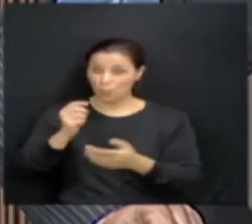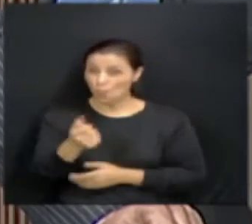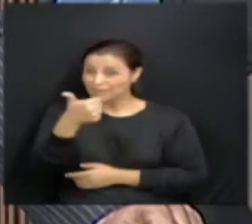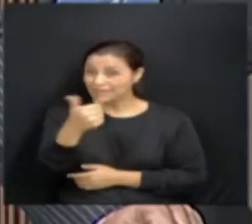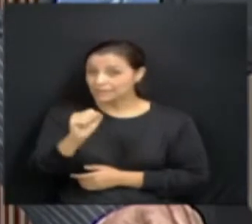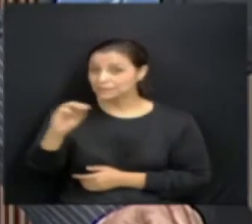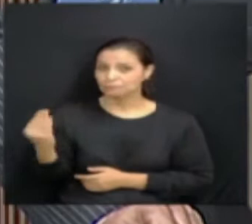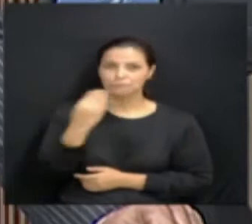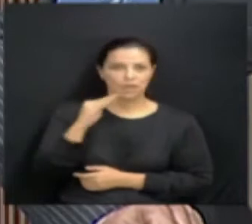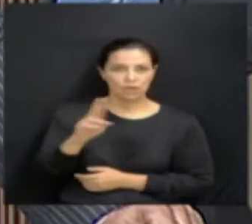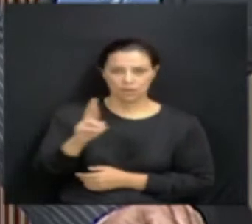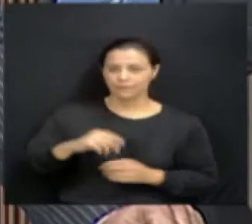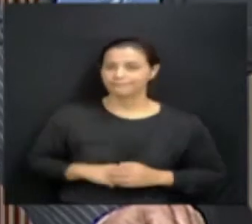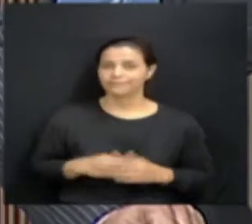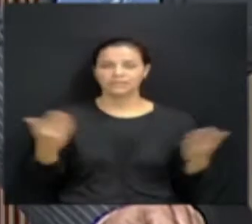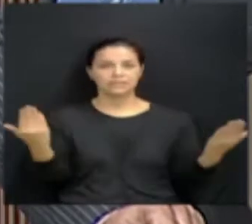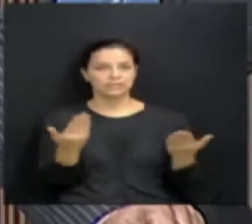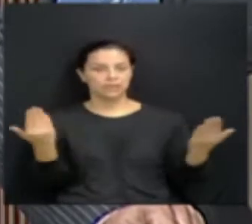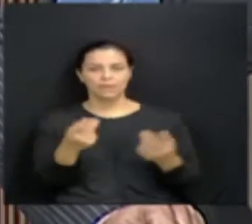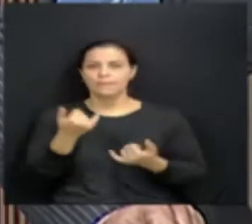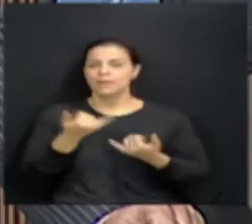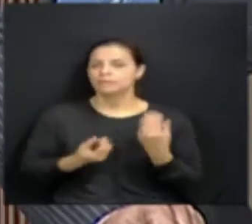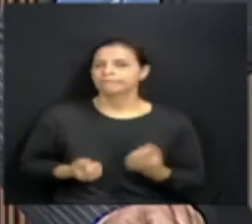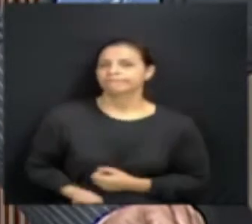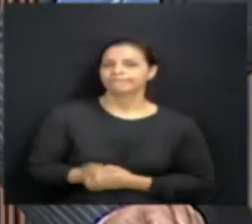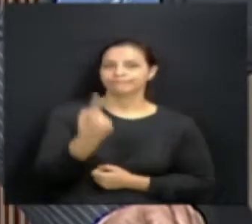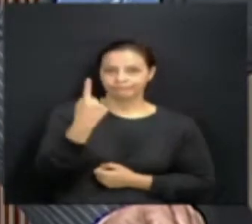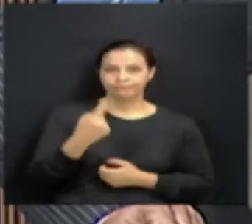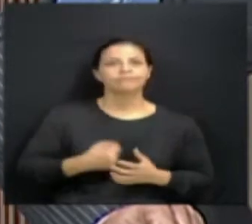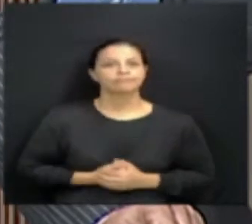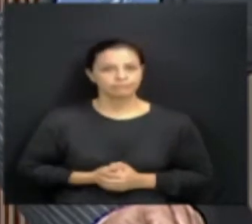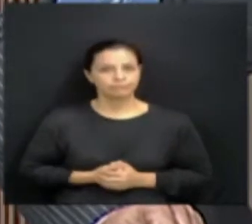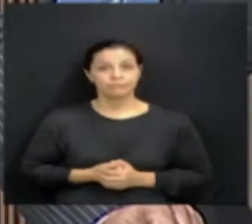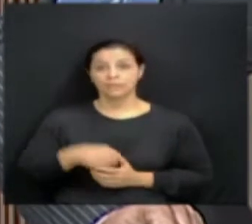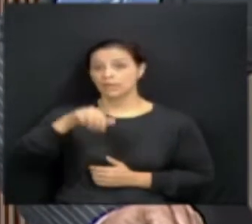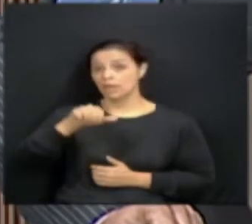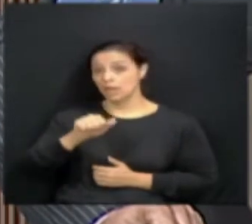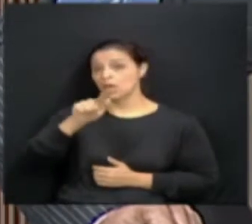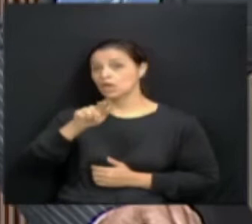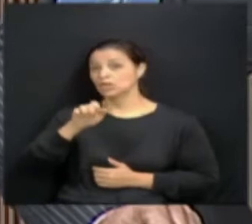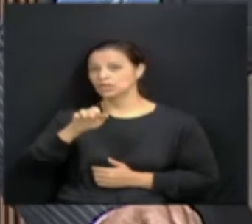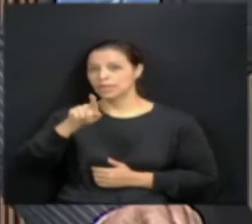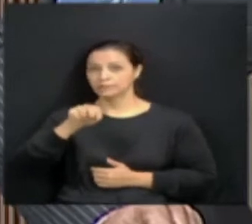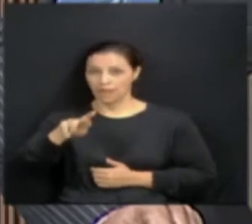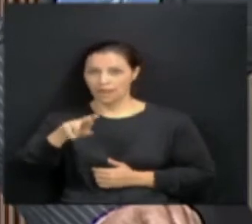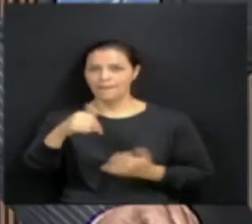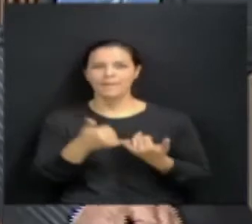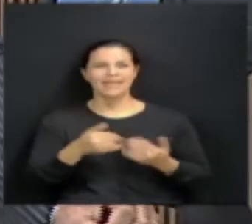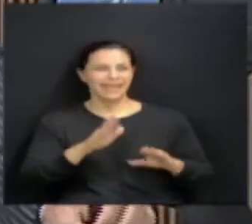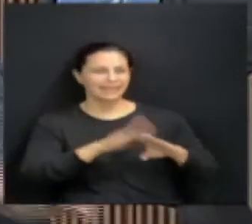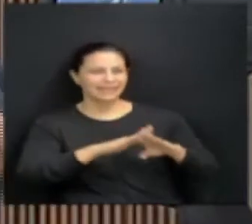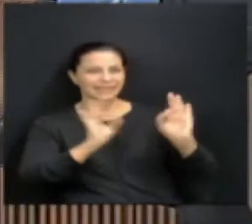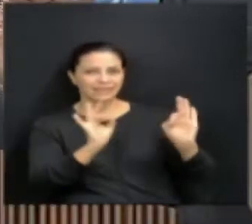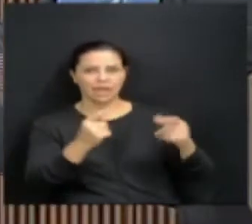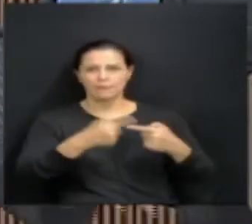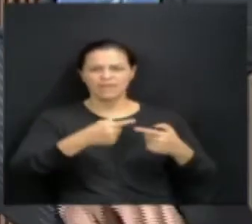Mas fica mais incrível ainda, senhores. A AGEPAR, com esse tapinha na mão das